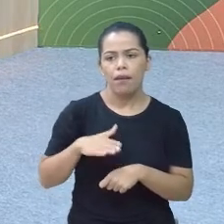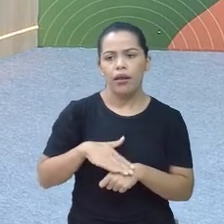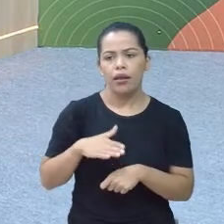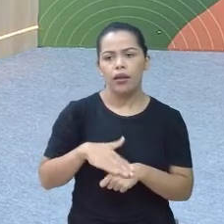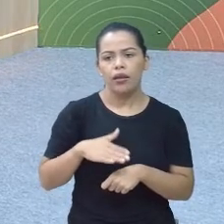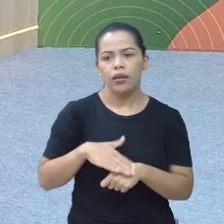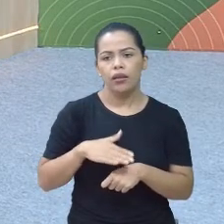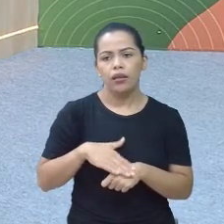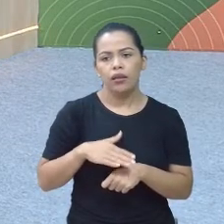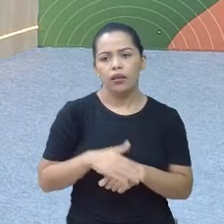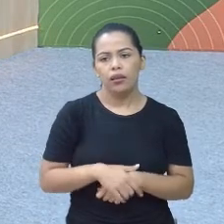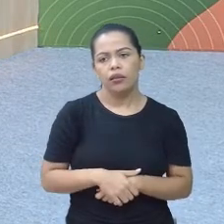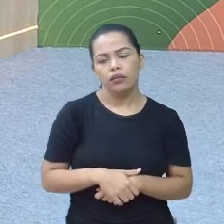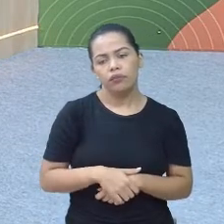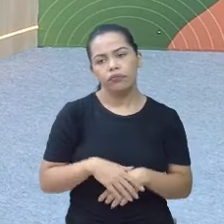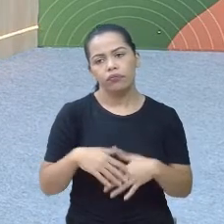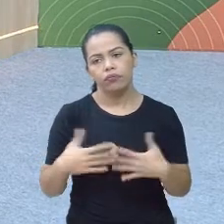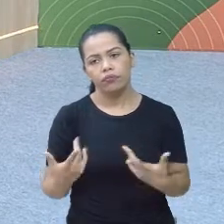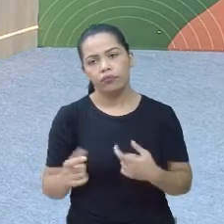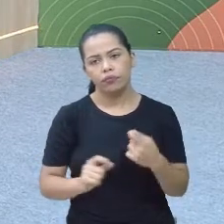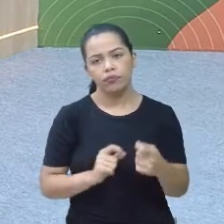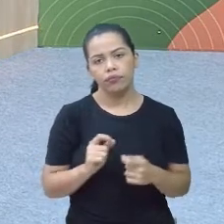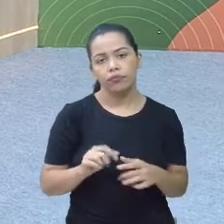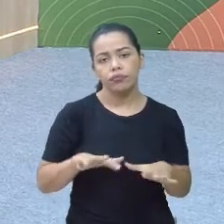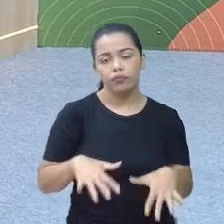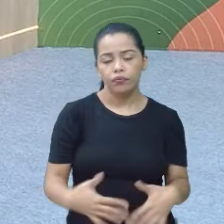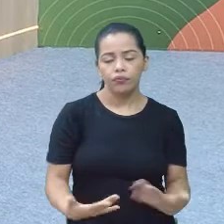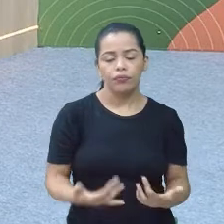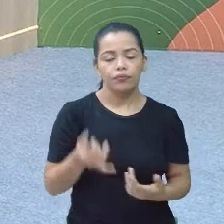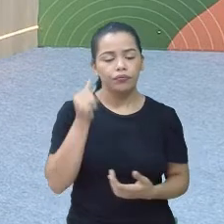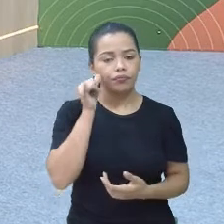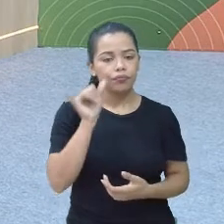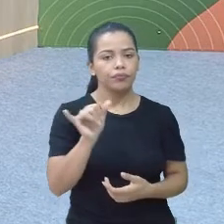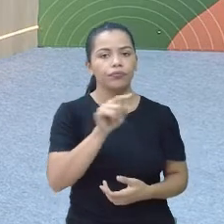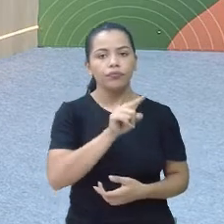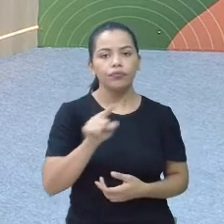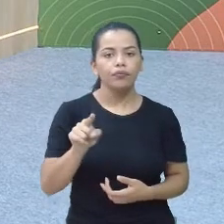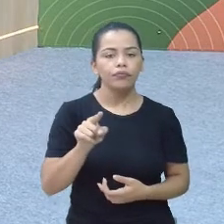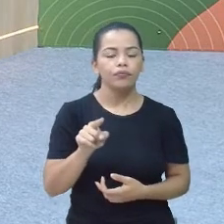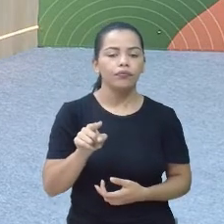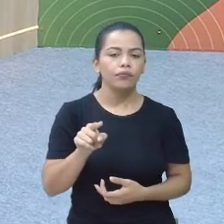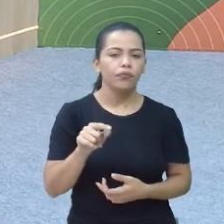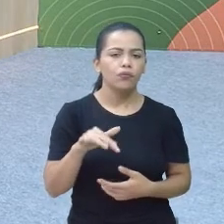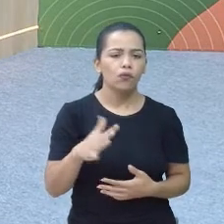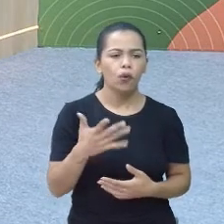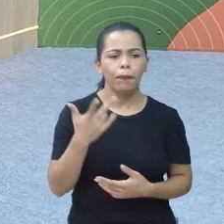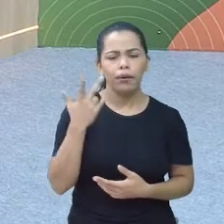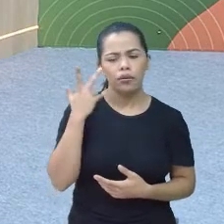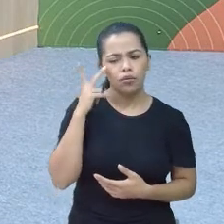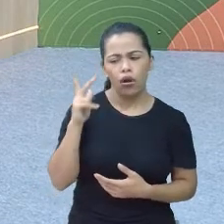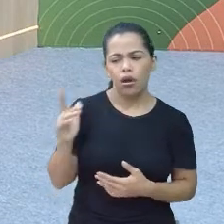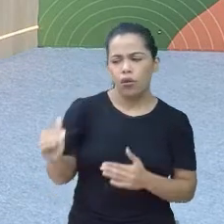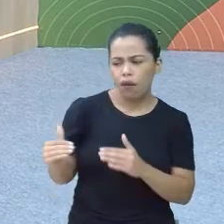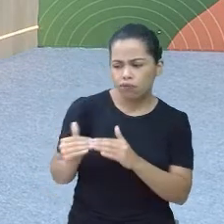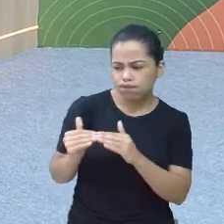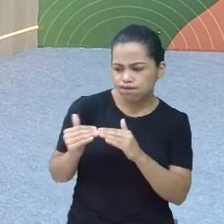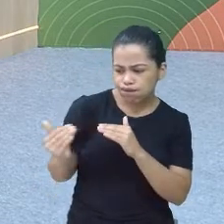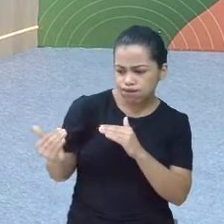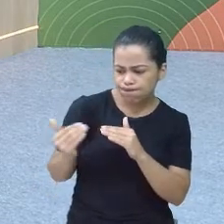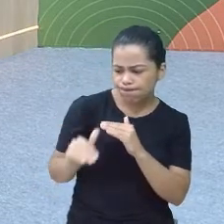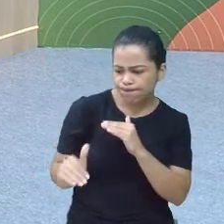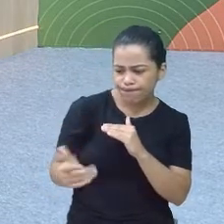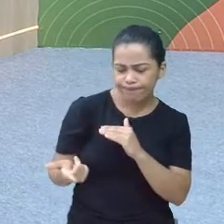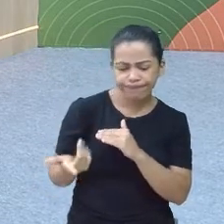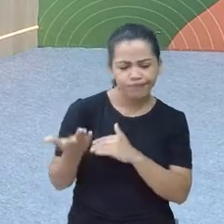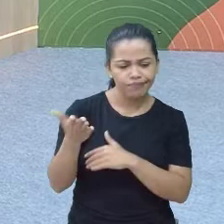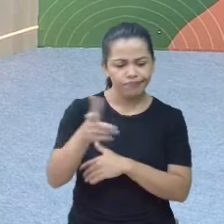coerente evita que você seja uma pessoa que não faz sentido para as outras ou que você não seja confiável, tá